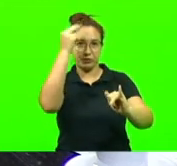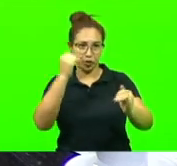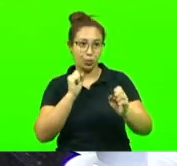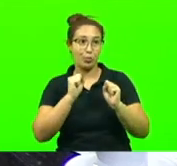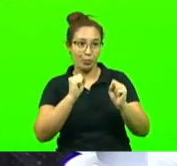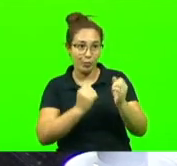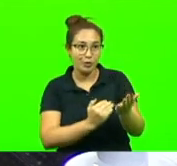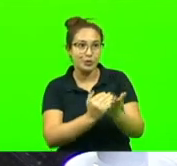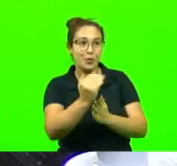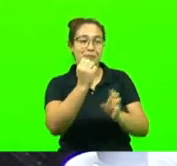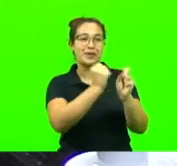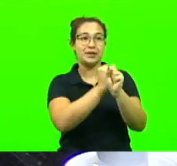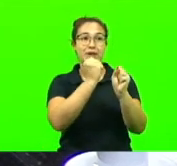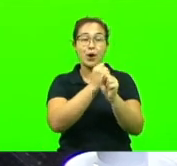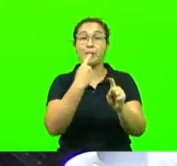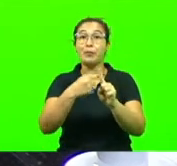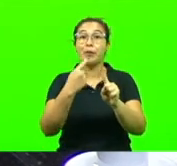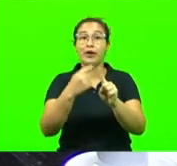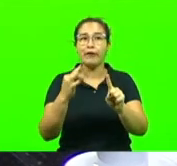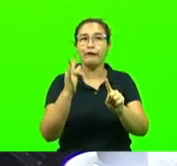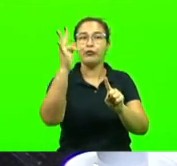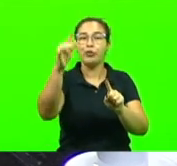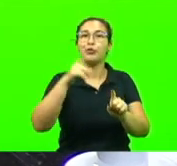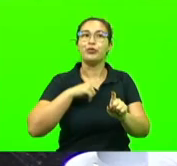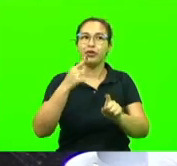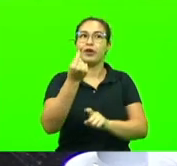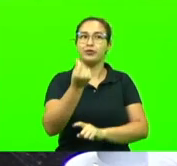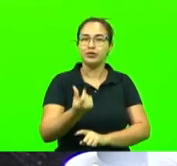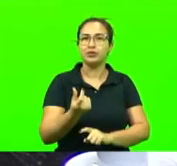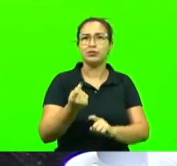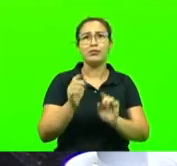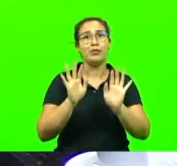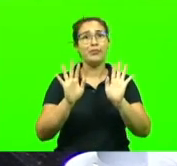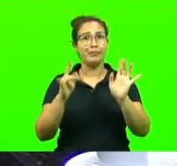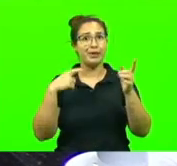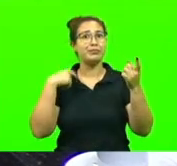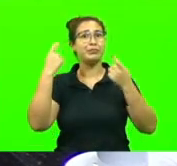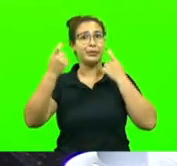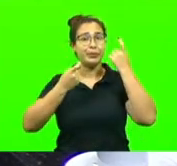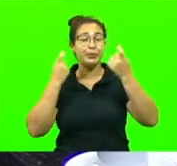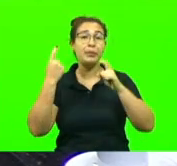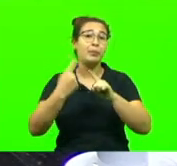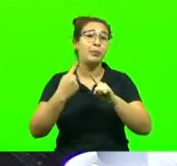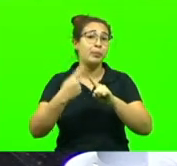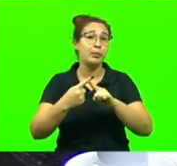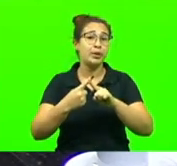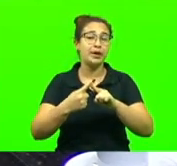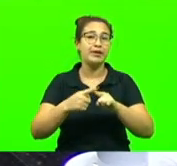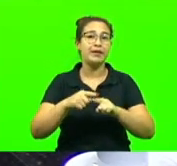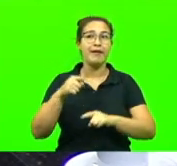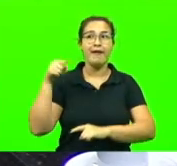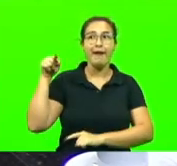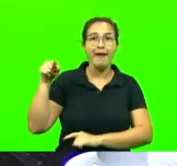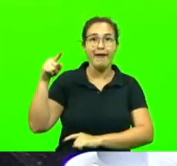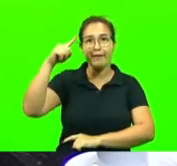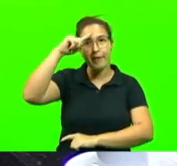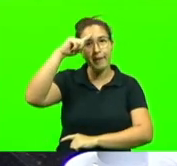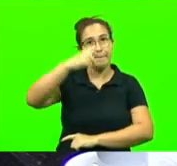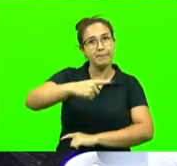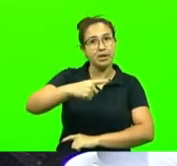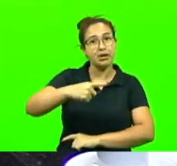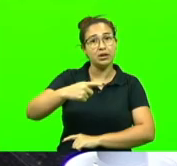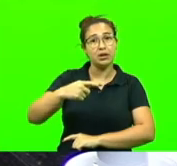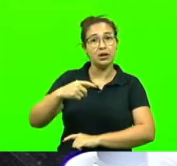que lá na frente haverá recurso. Mas isso me preocupa, porque o mandatário pode não ser